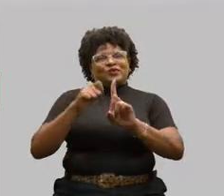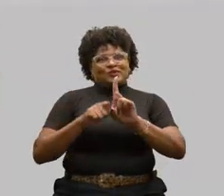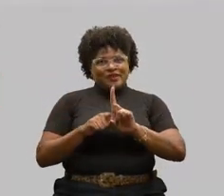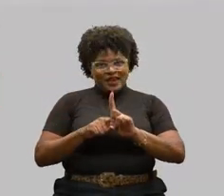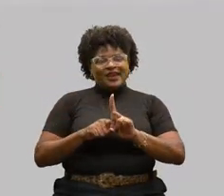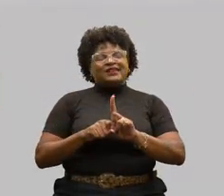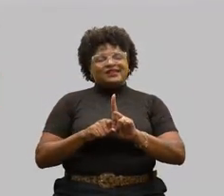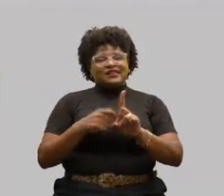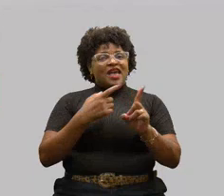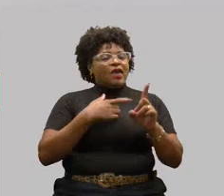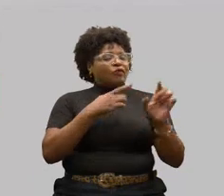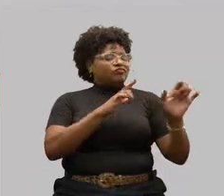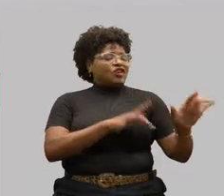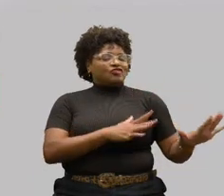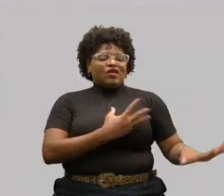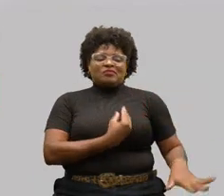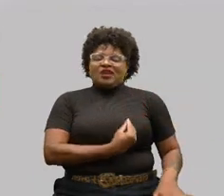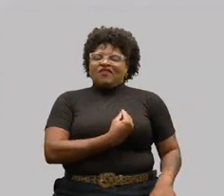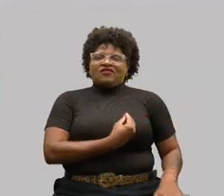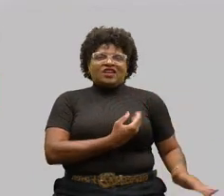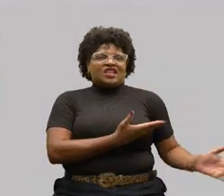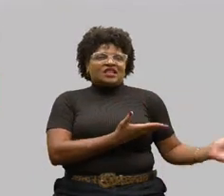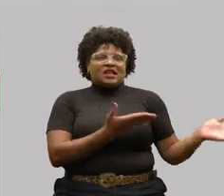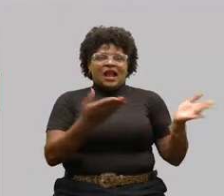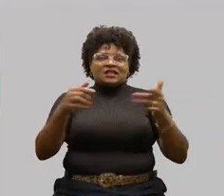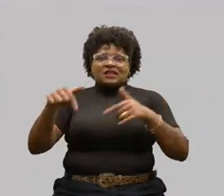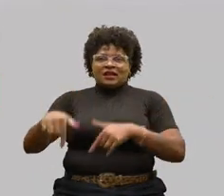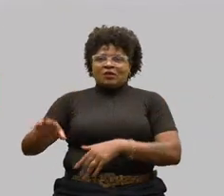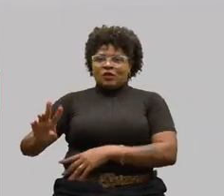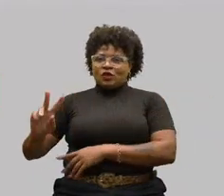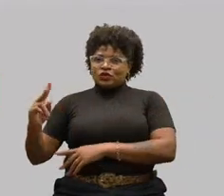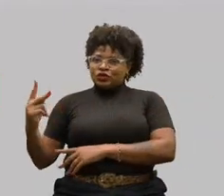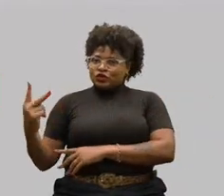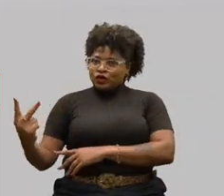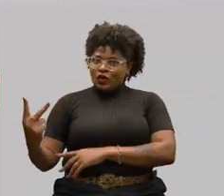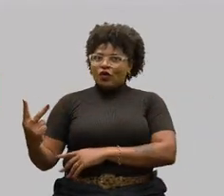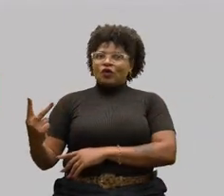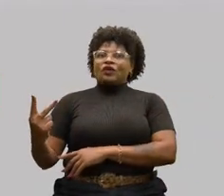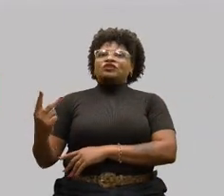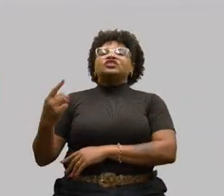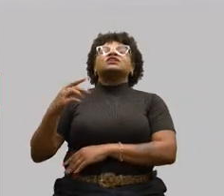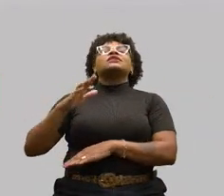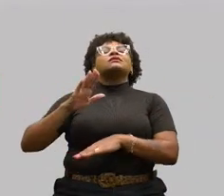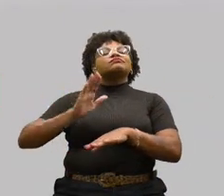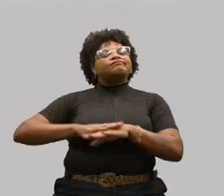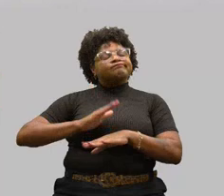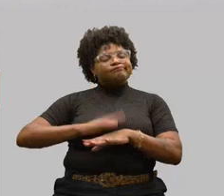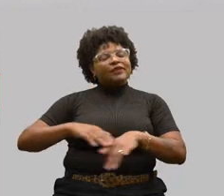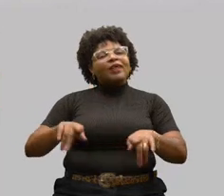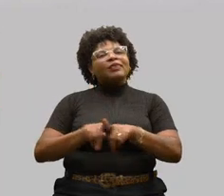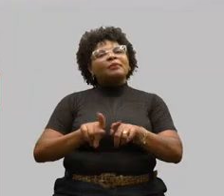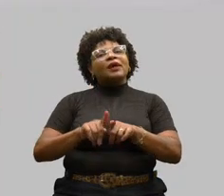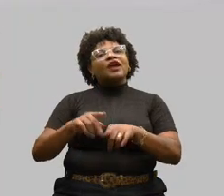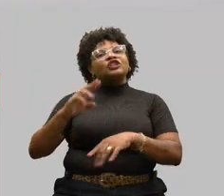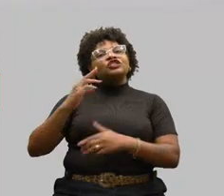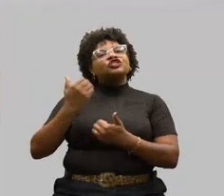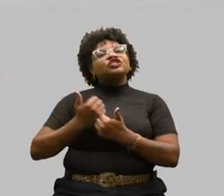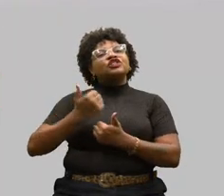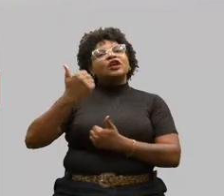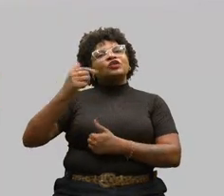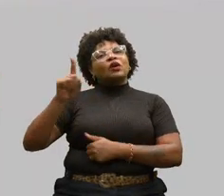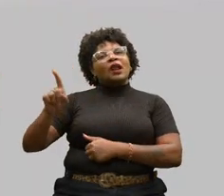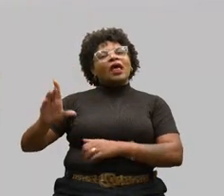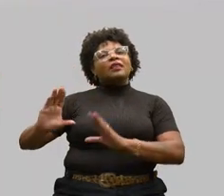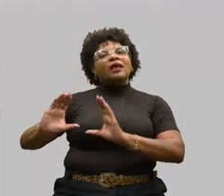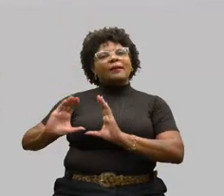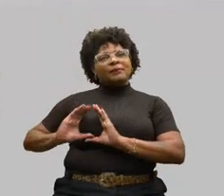a terapia individual Eu frequentei a paz cheguei a ser diretora da APAE com muito prazer Fiz um trabalho bacana eu acho que fiz em